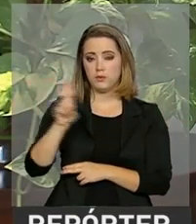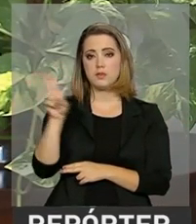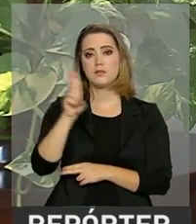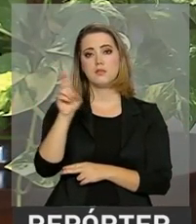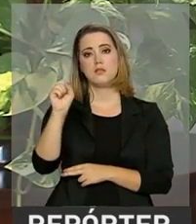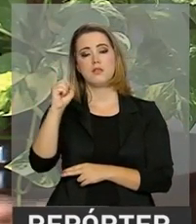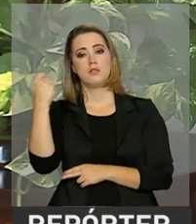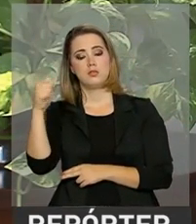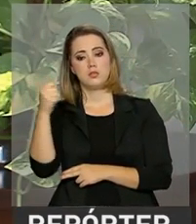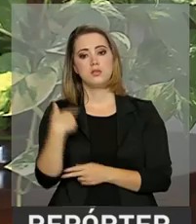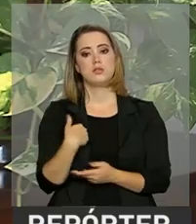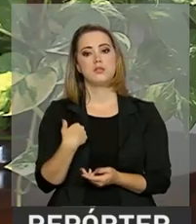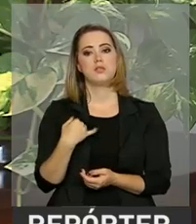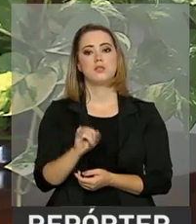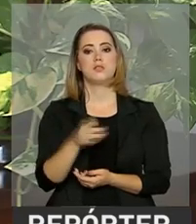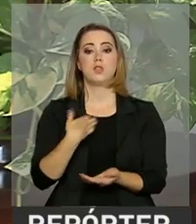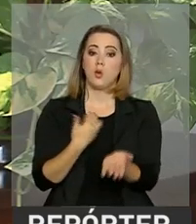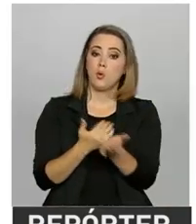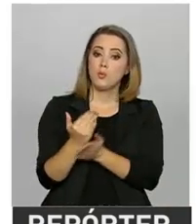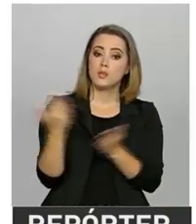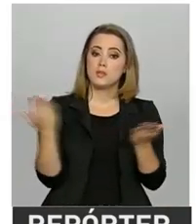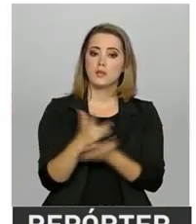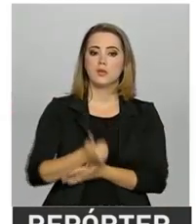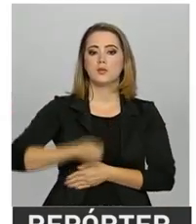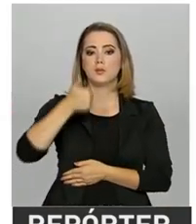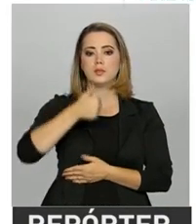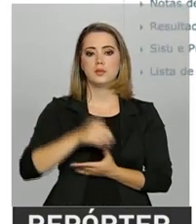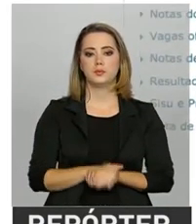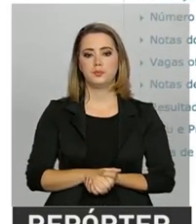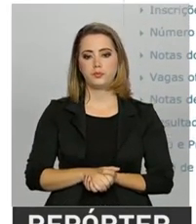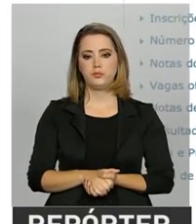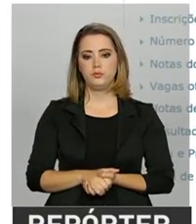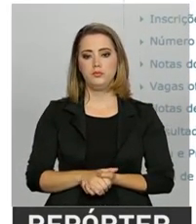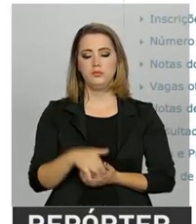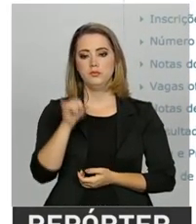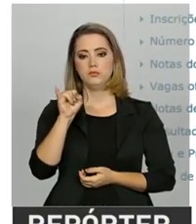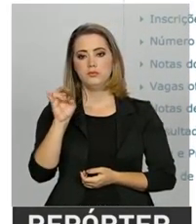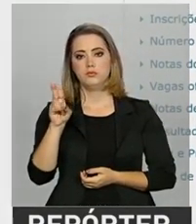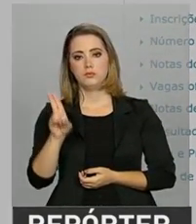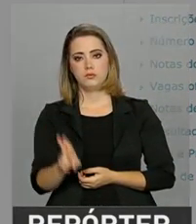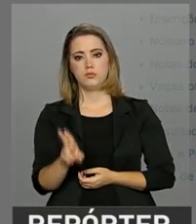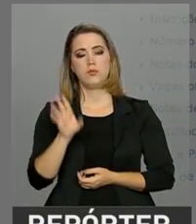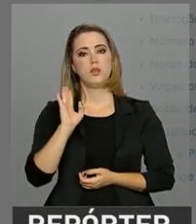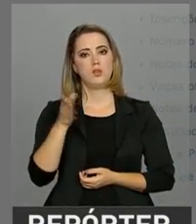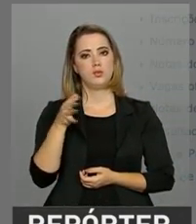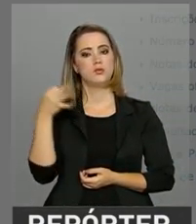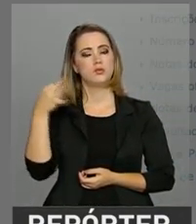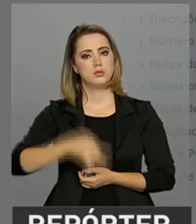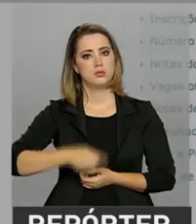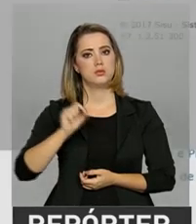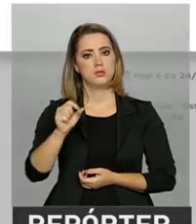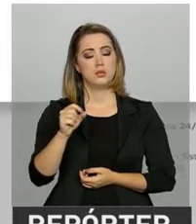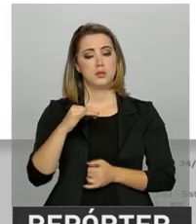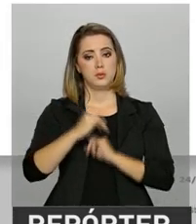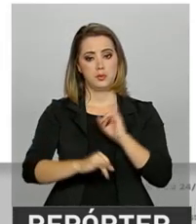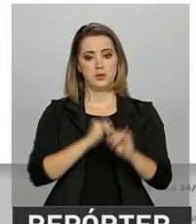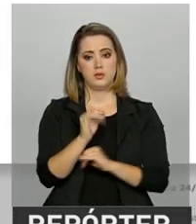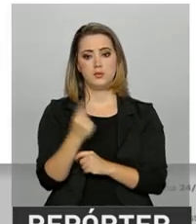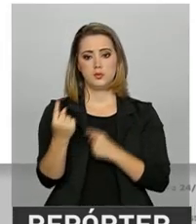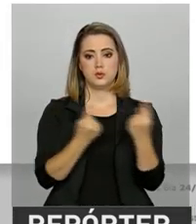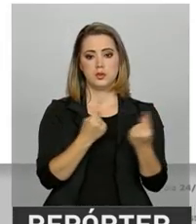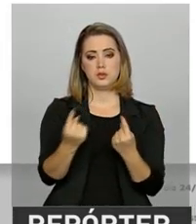romance que não vence claro entre os autos as inscrições do sisu são feitas exclusivamente pela internet cada